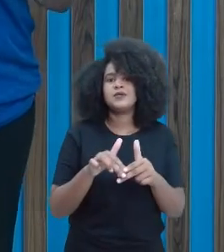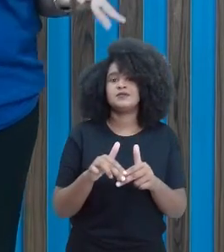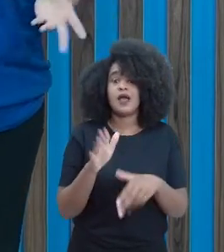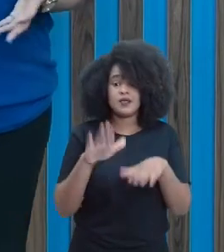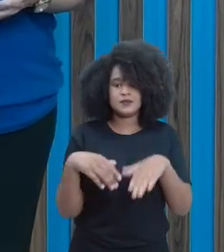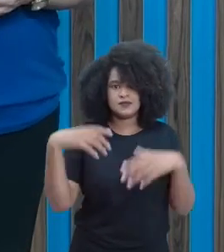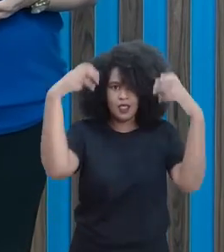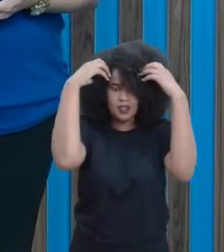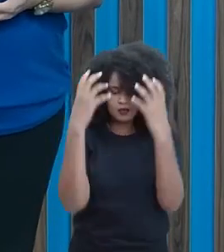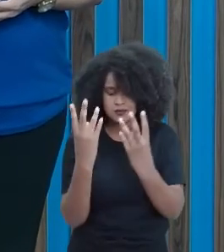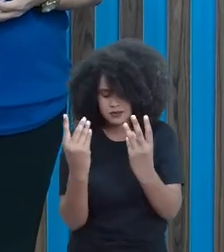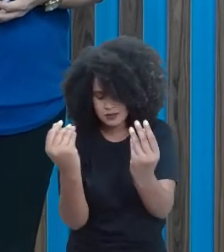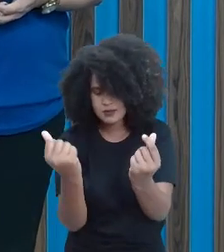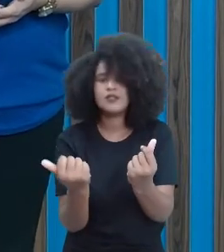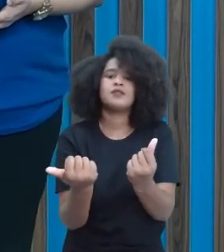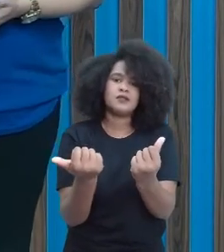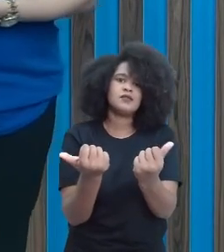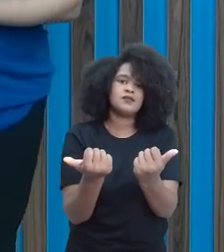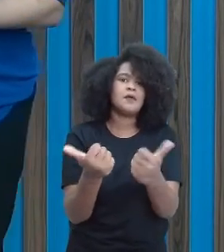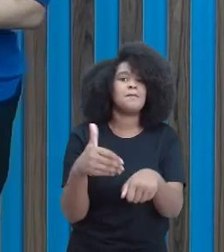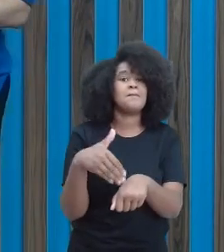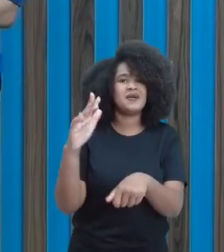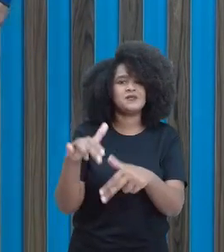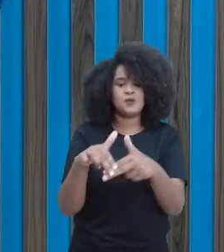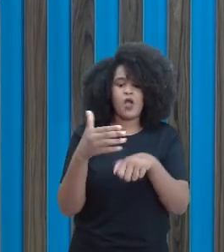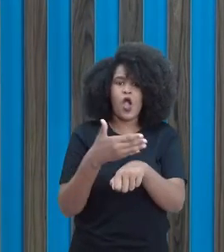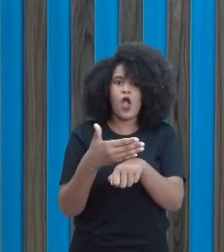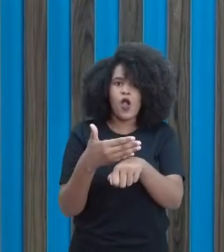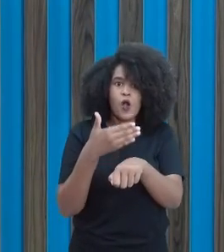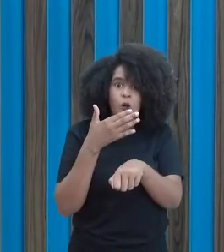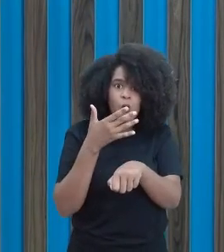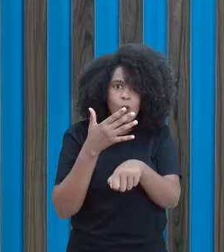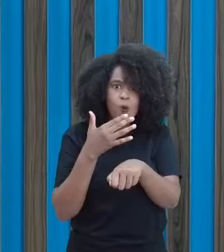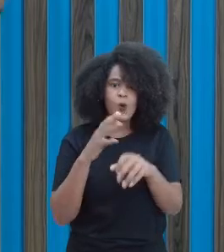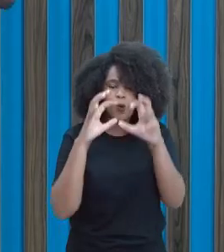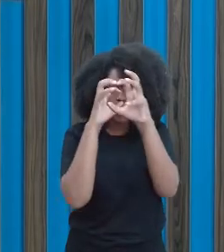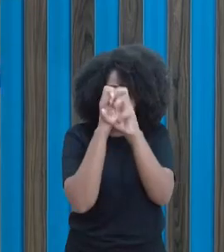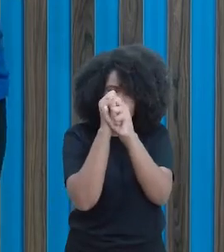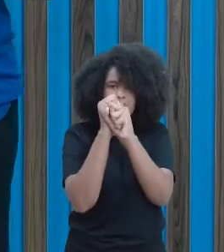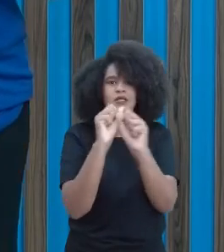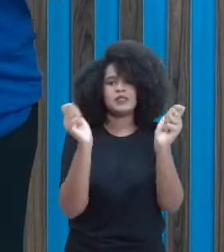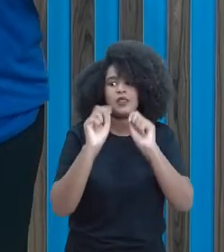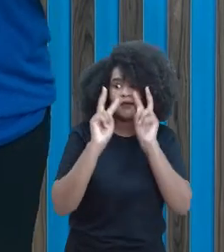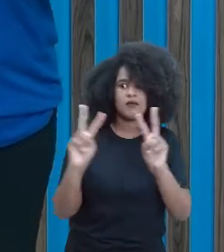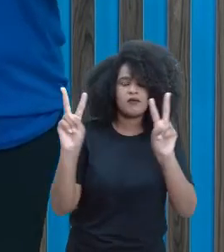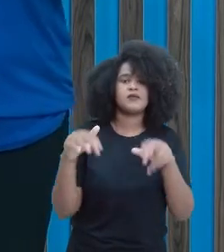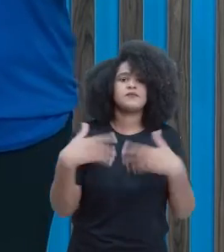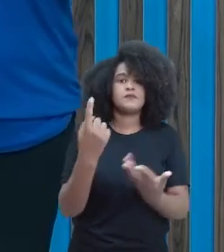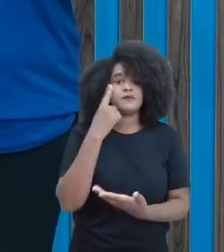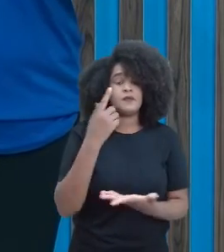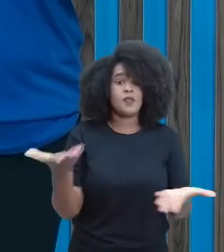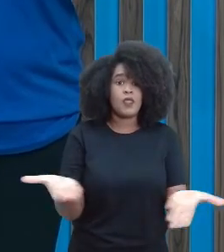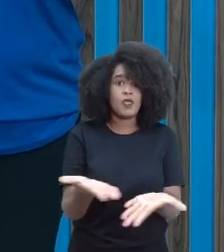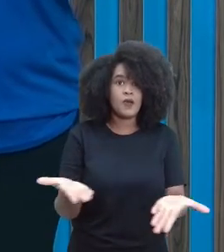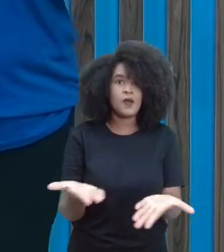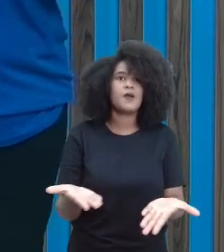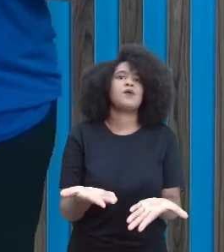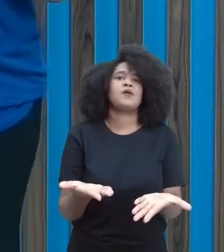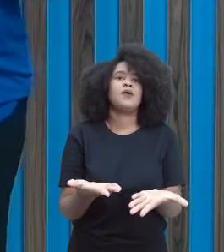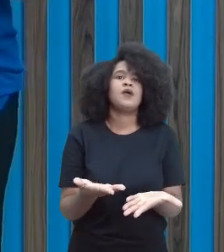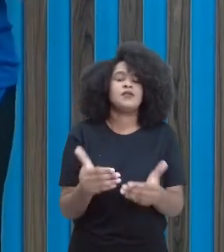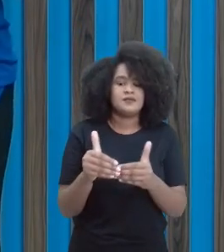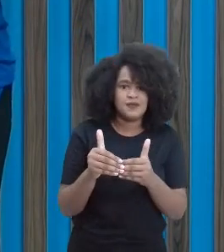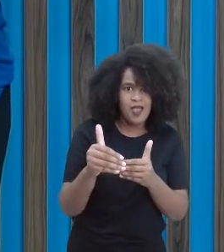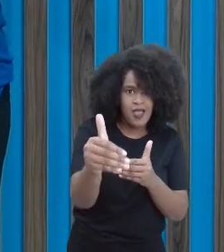extinto é muito maior do que o branco, tá certo? Gostei aí. E aí, gente, só para dar um gostinho